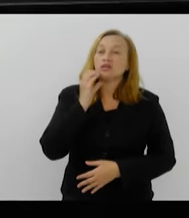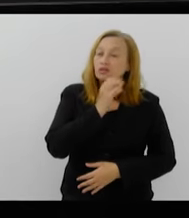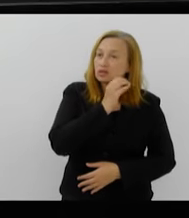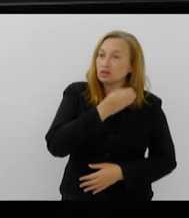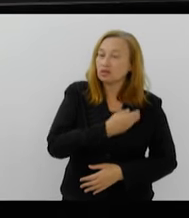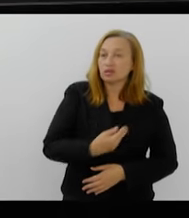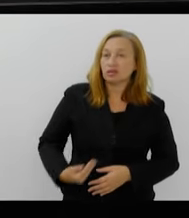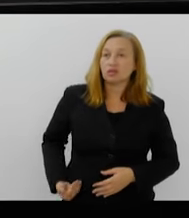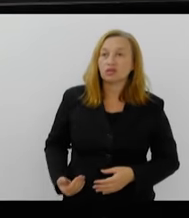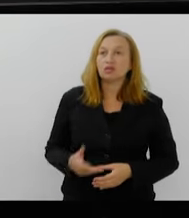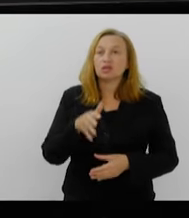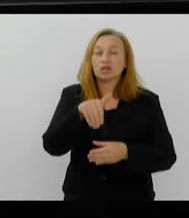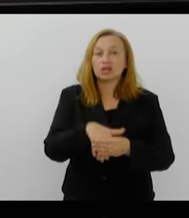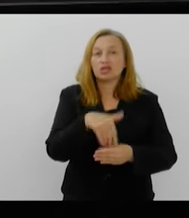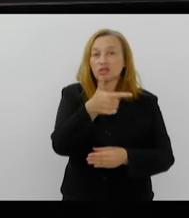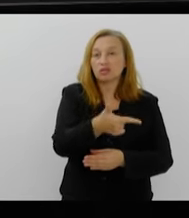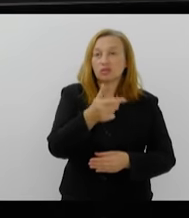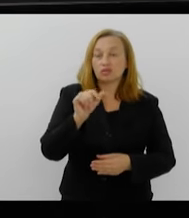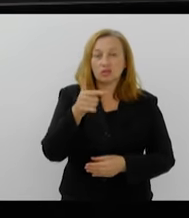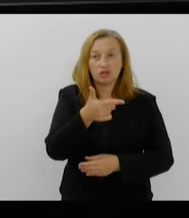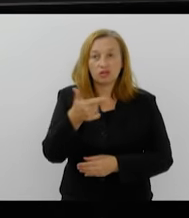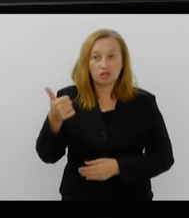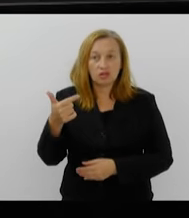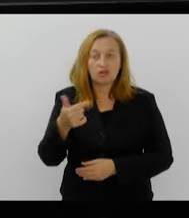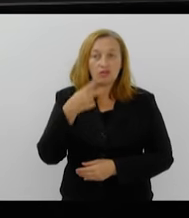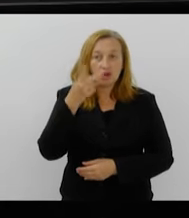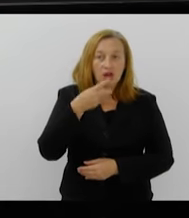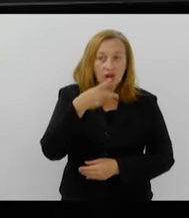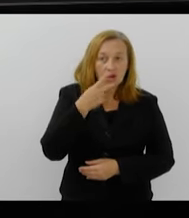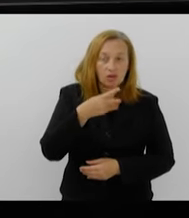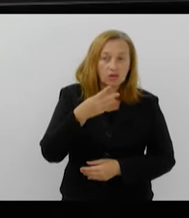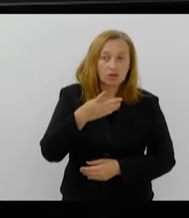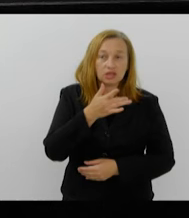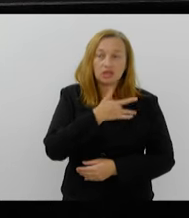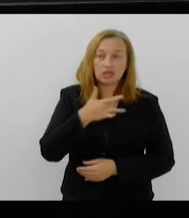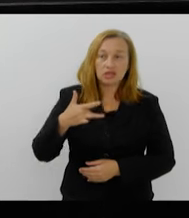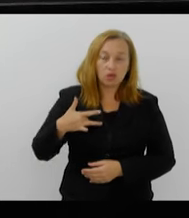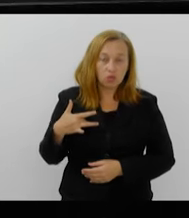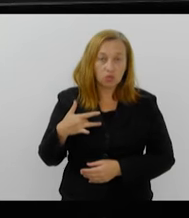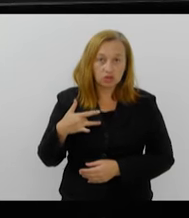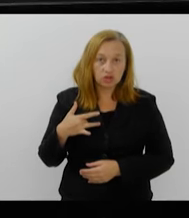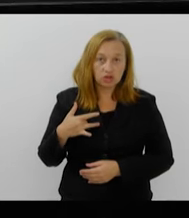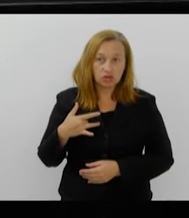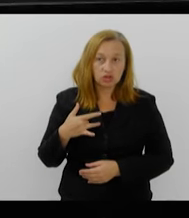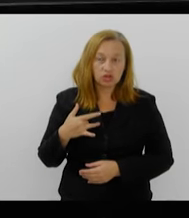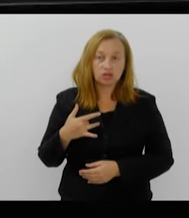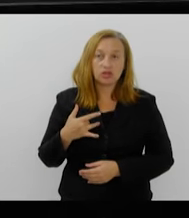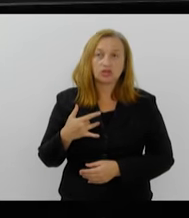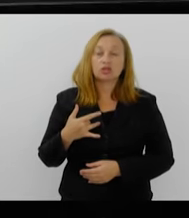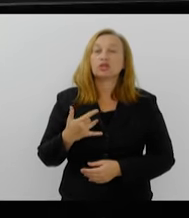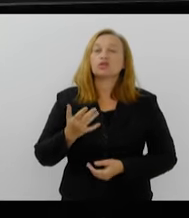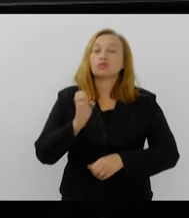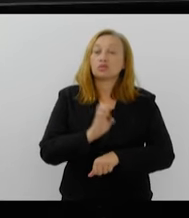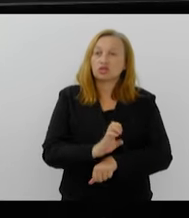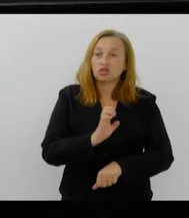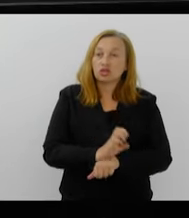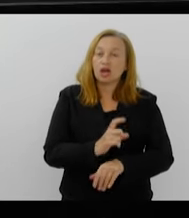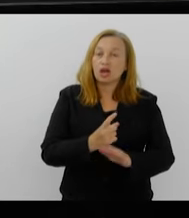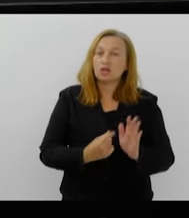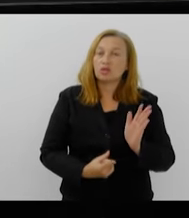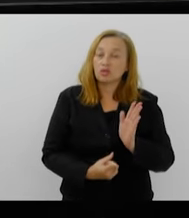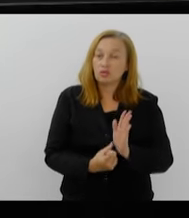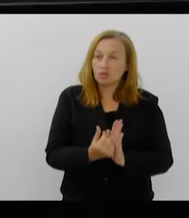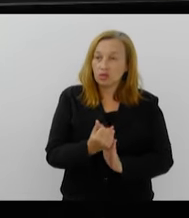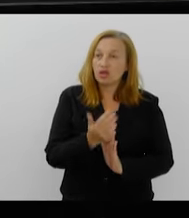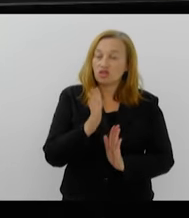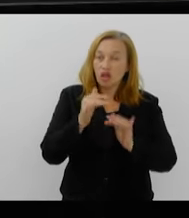nas eleições de 22 disse da saúde financeira do Estado do Rio de Janeiro e no segundo semestre de 23 já